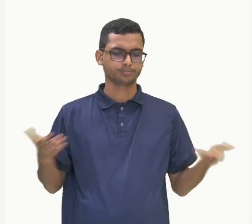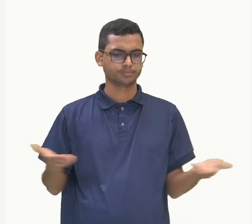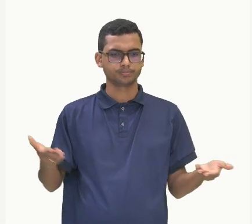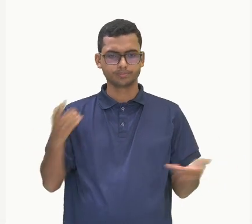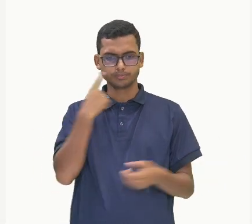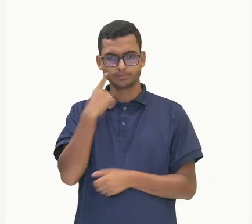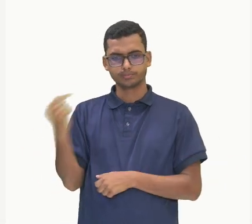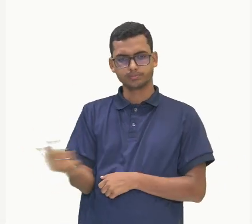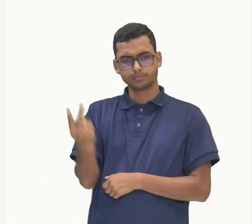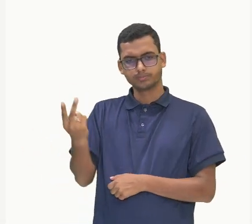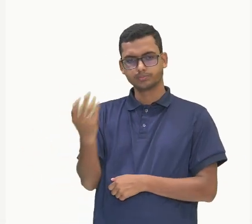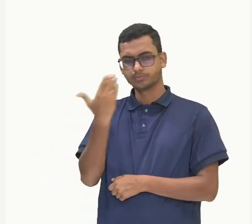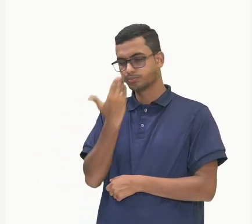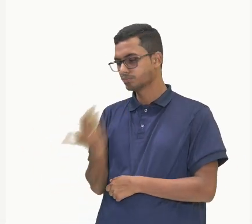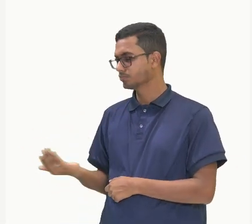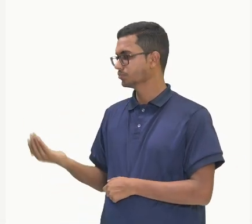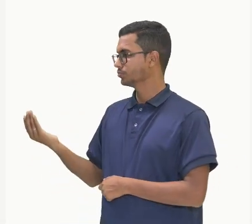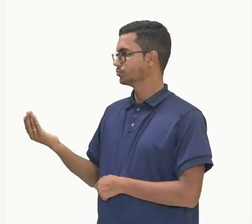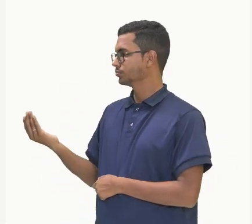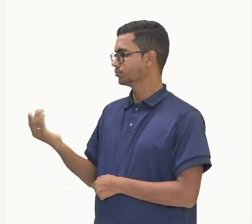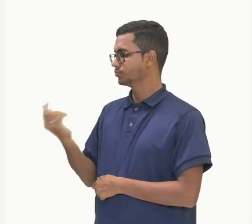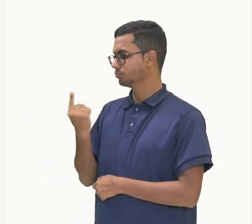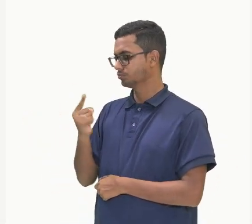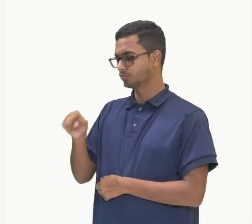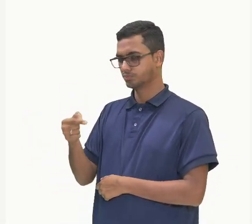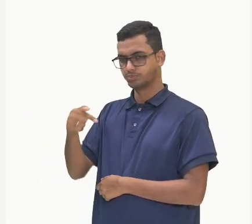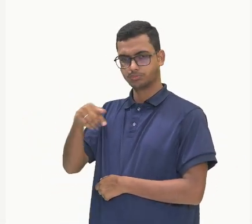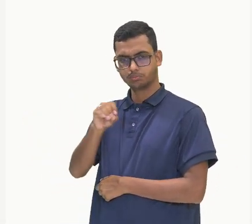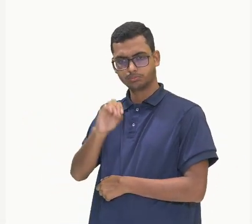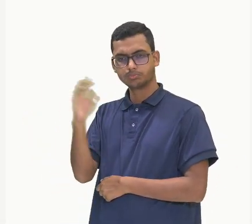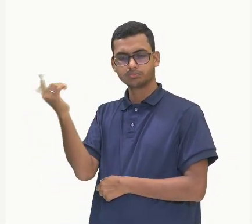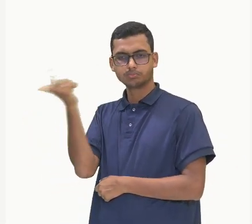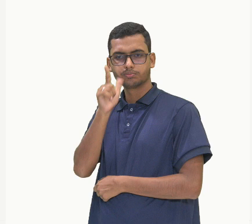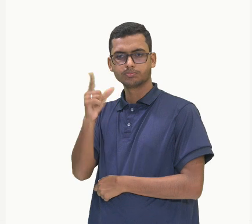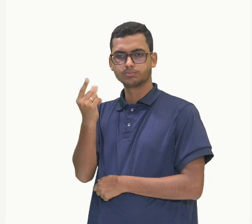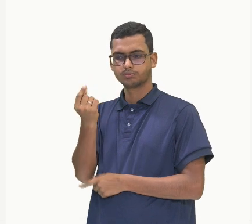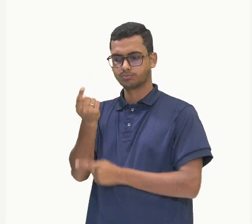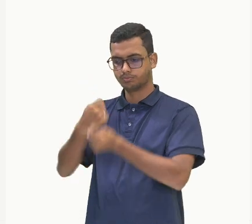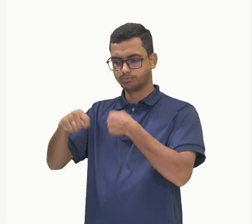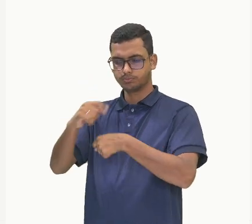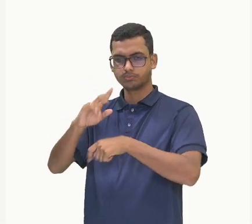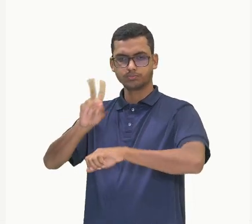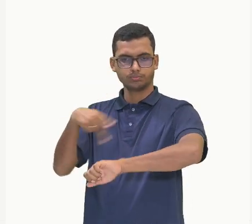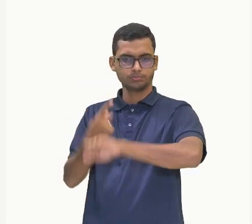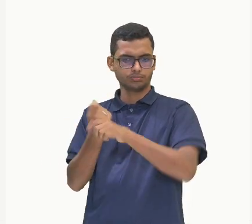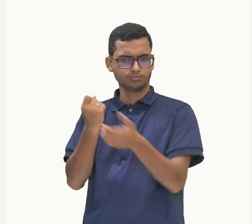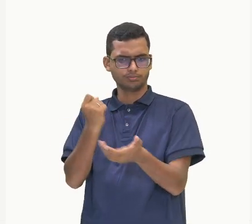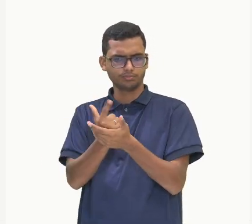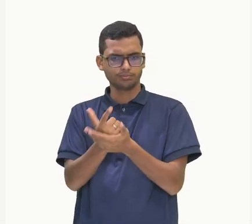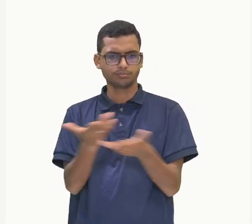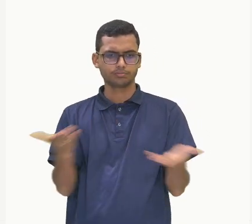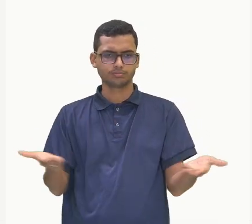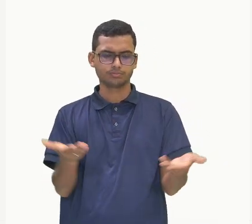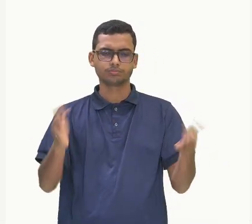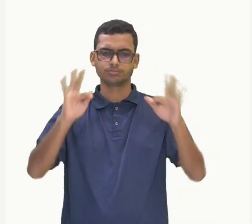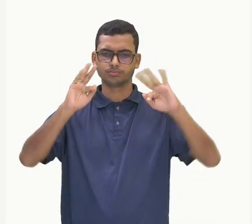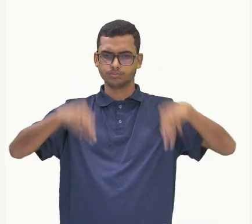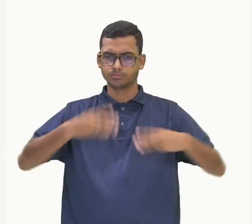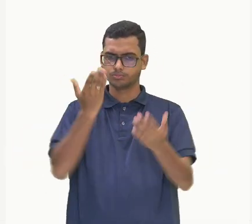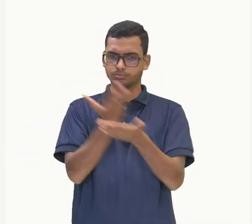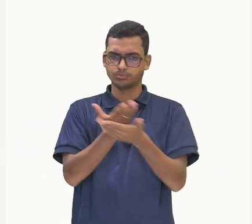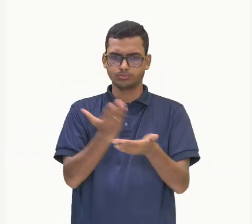o valor que Mirela ficou após a compra. Beleza? Então, essa foi a nossa